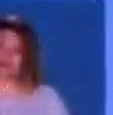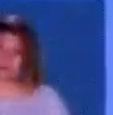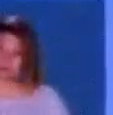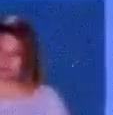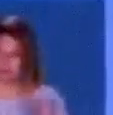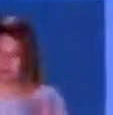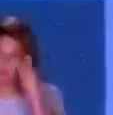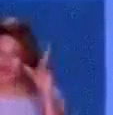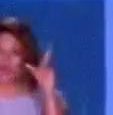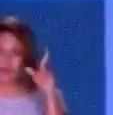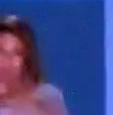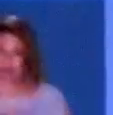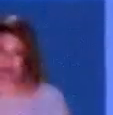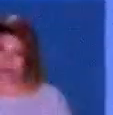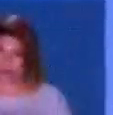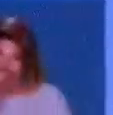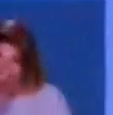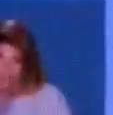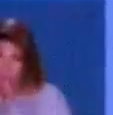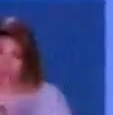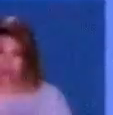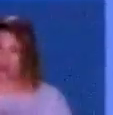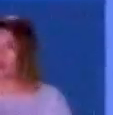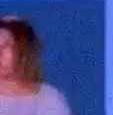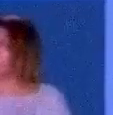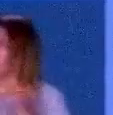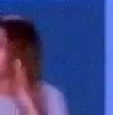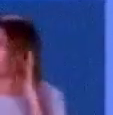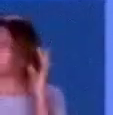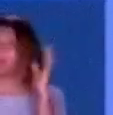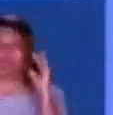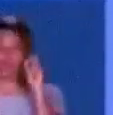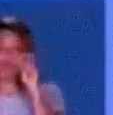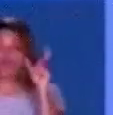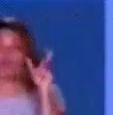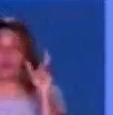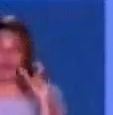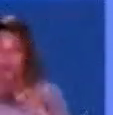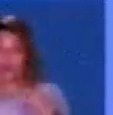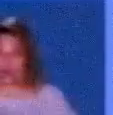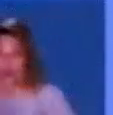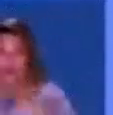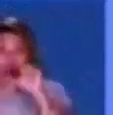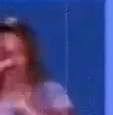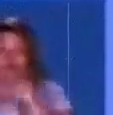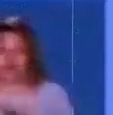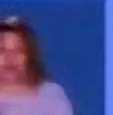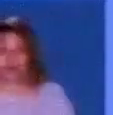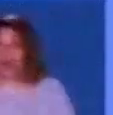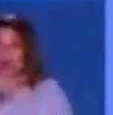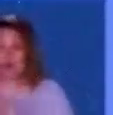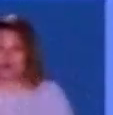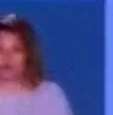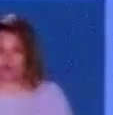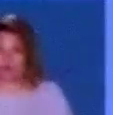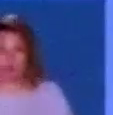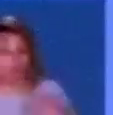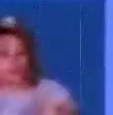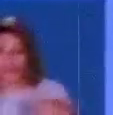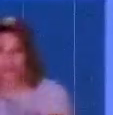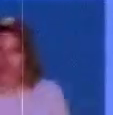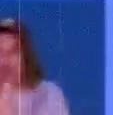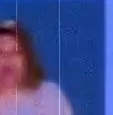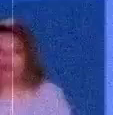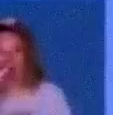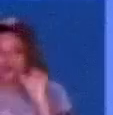desperta, ó tu que dorme. Desperta. O momento é de renovação, o momento é do novo. O momento é de transformarmos a nossa nação.